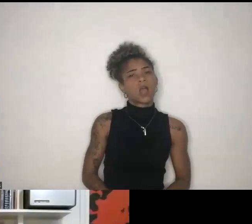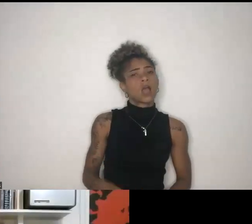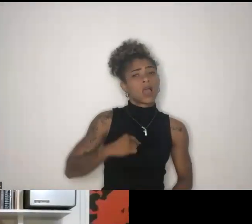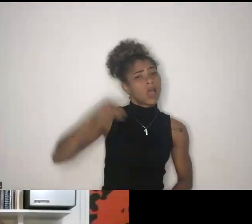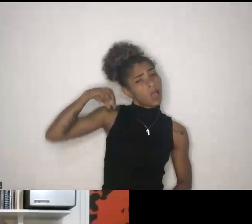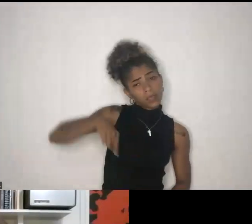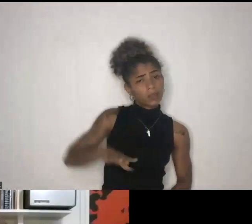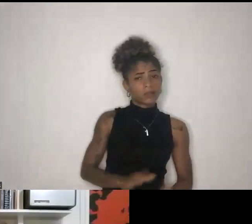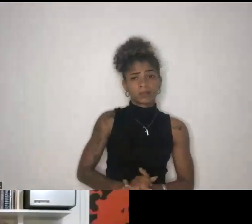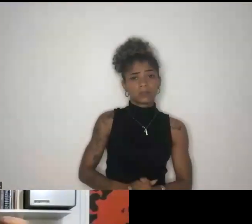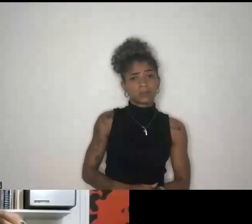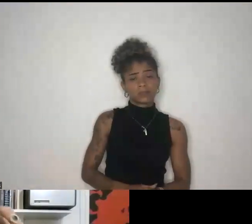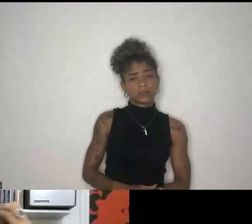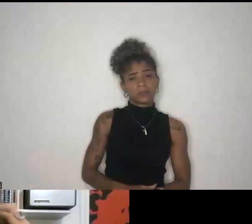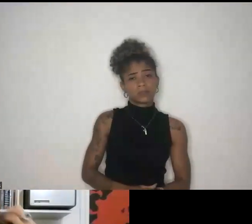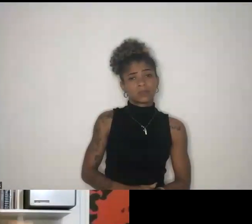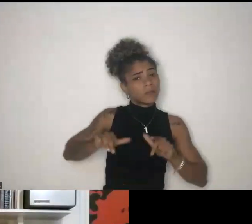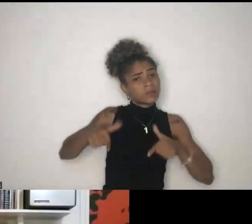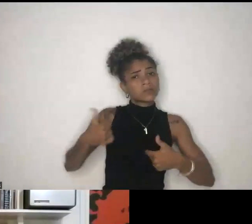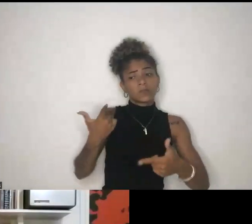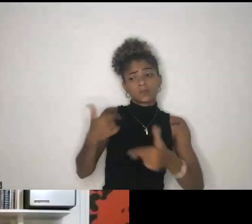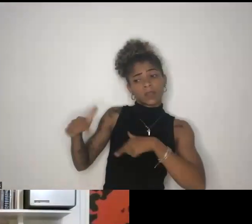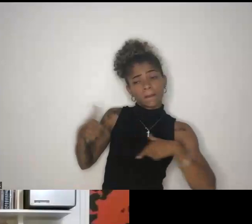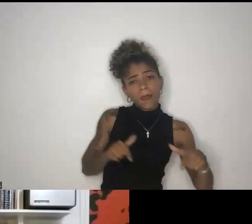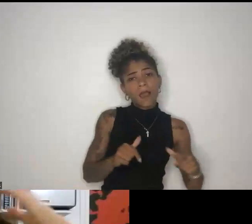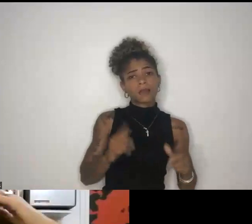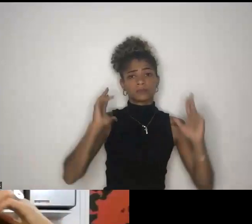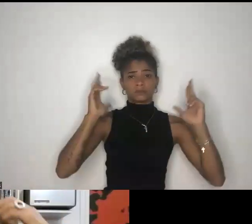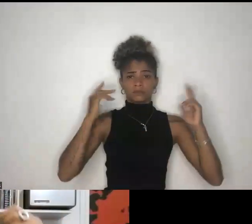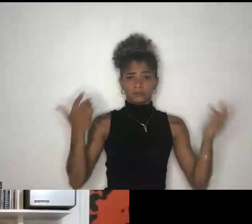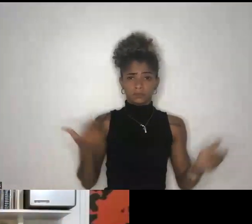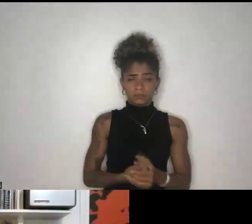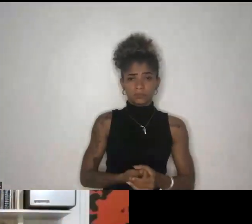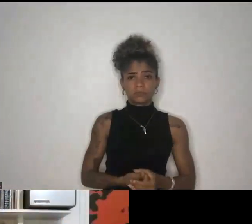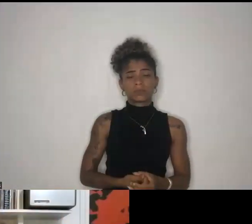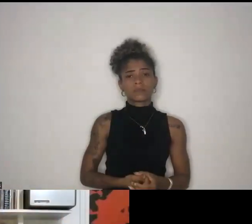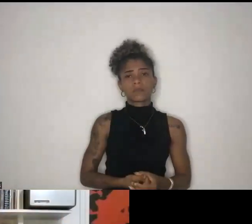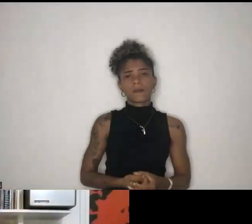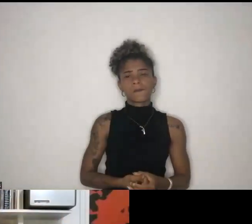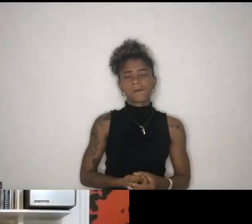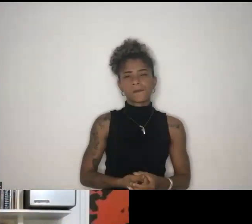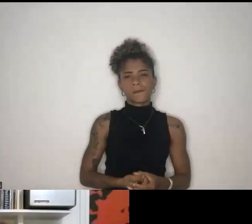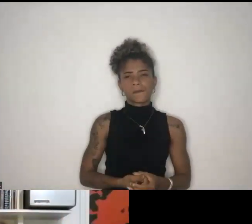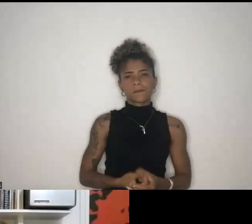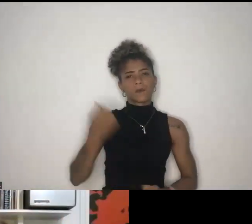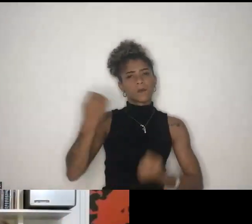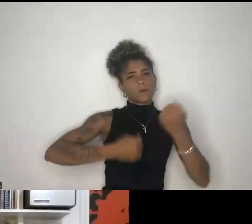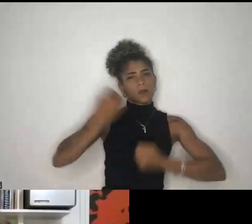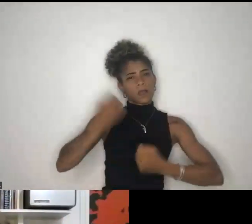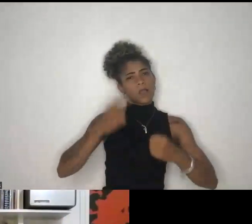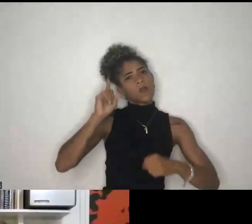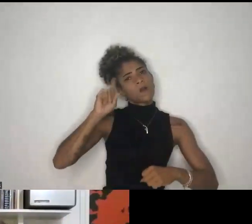aqui né a gente tá aqui fazendo o nosso trabalho a gente curte isso e o carro ele é um protagonista